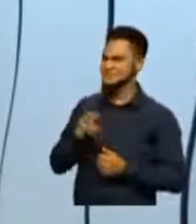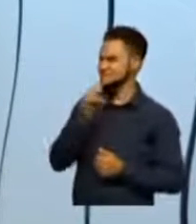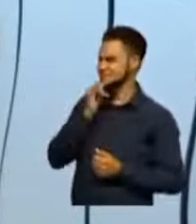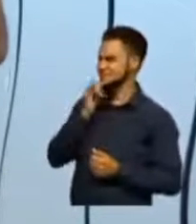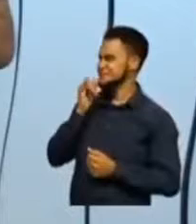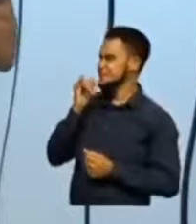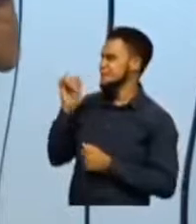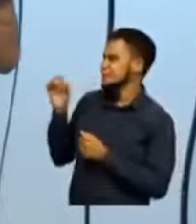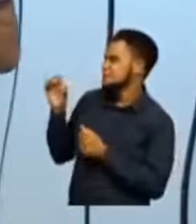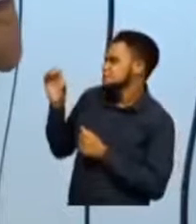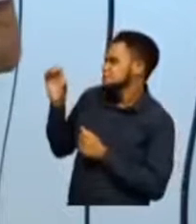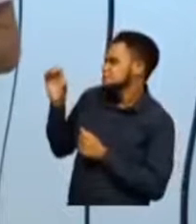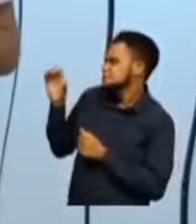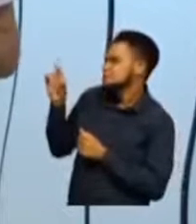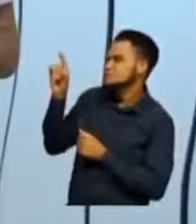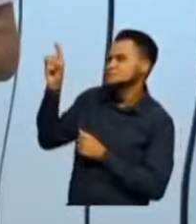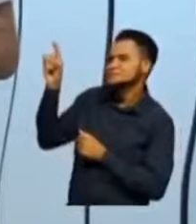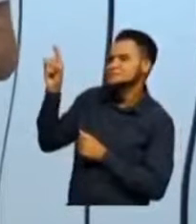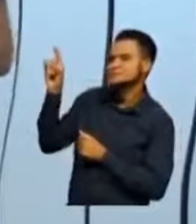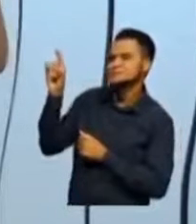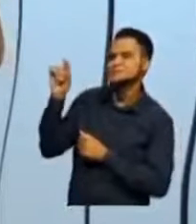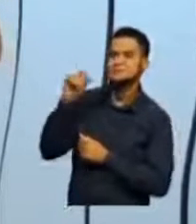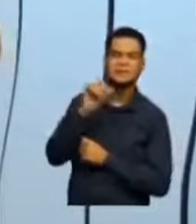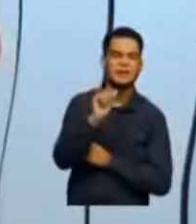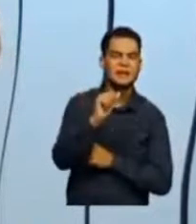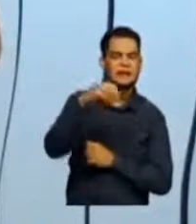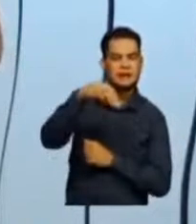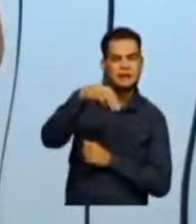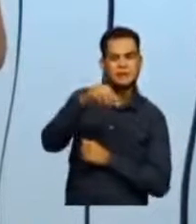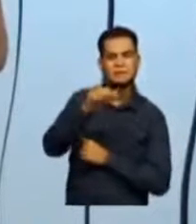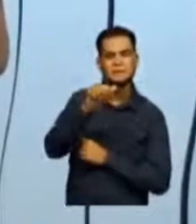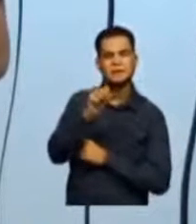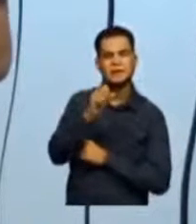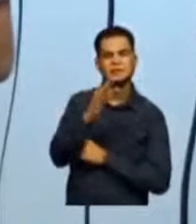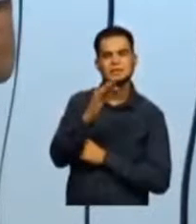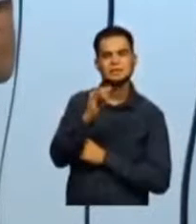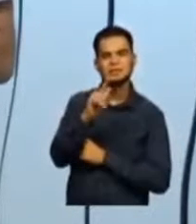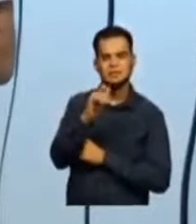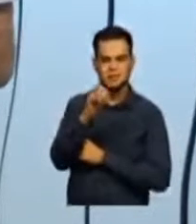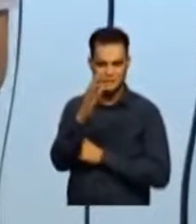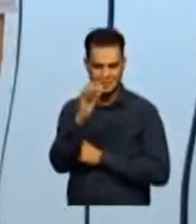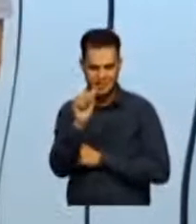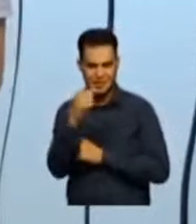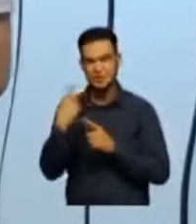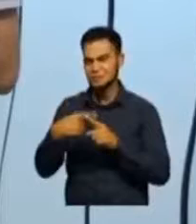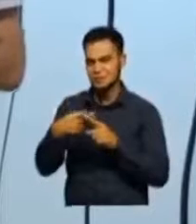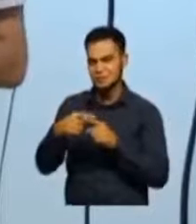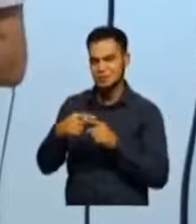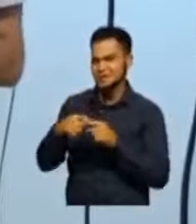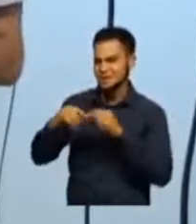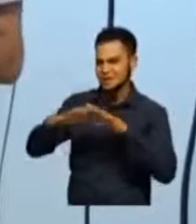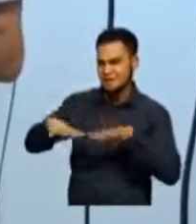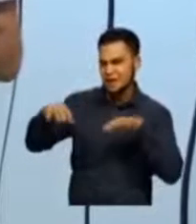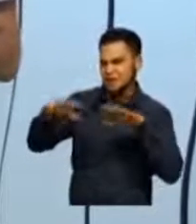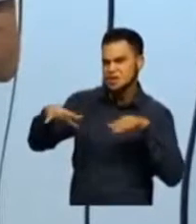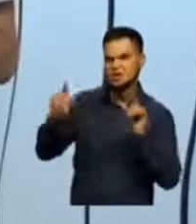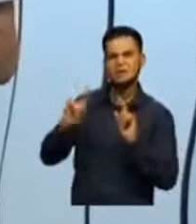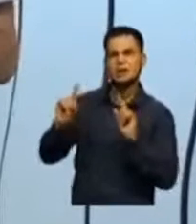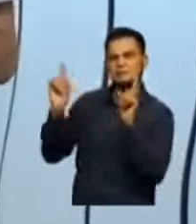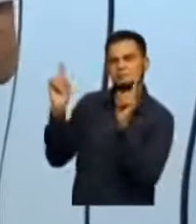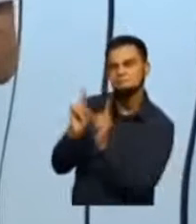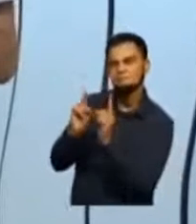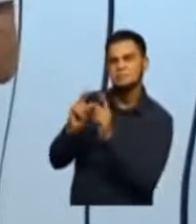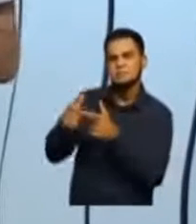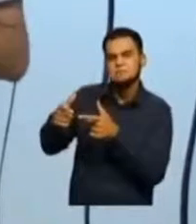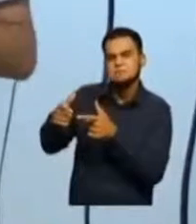redondinha, a gente fala que é a mastigota, tá? Ela, o flagelo é reduzido ou não tem, e a